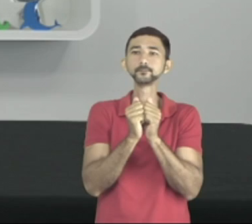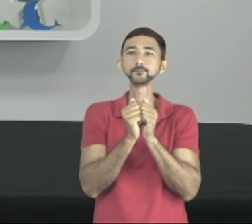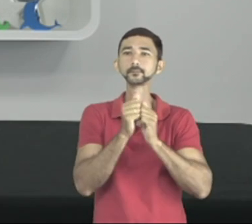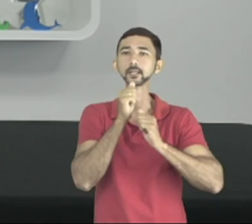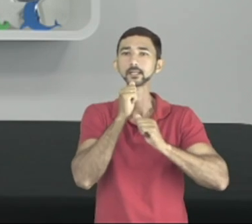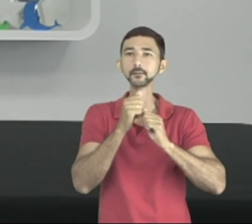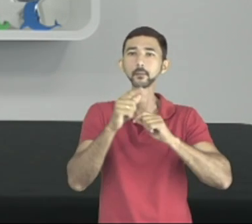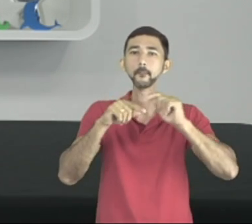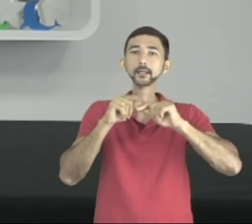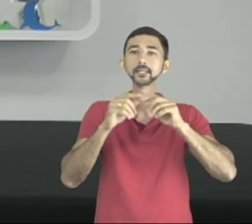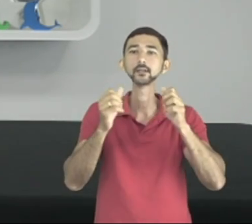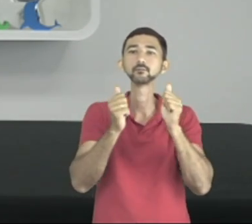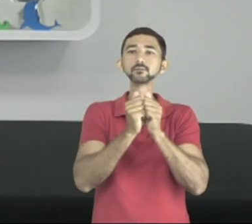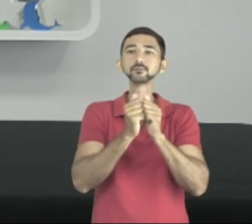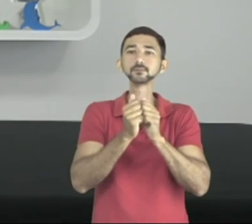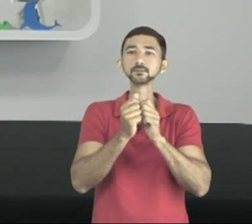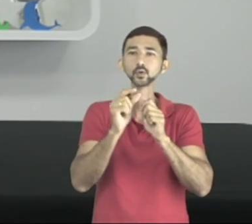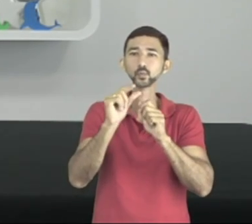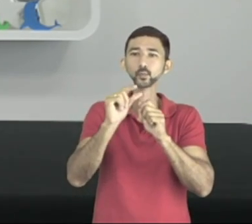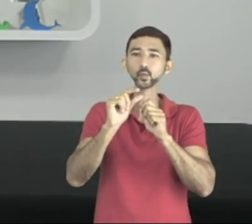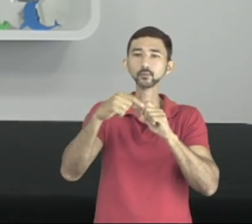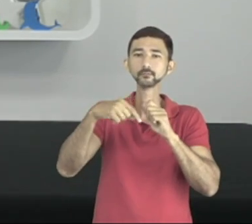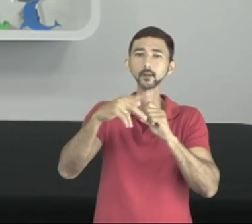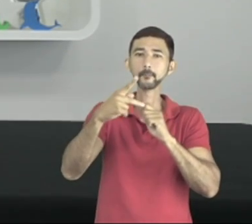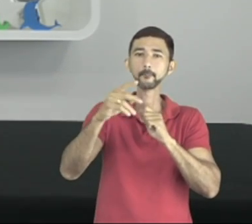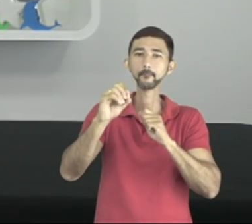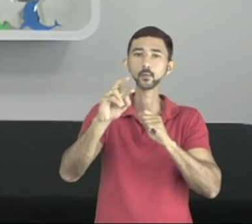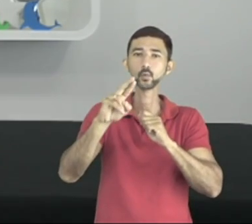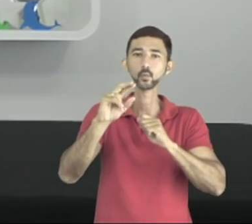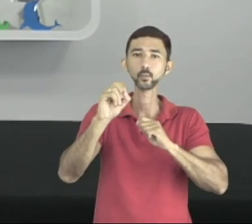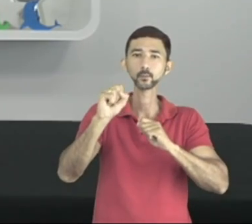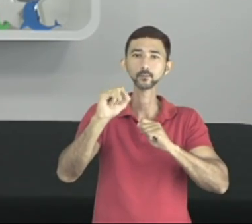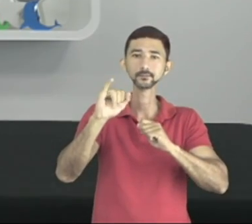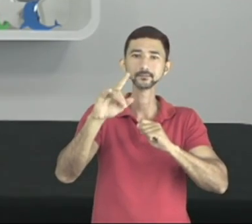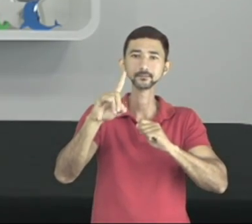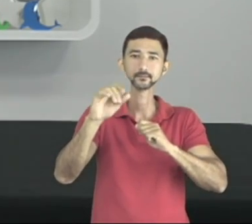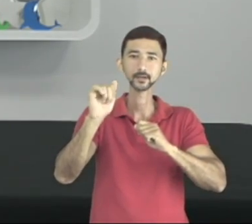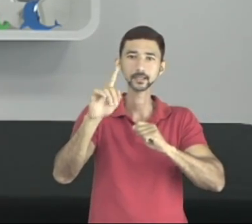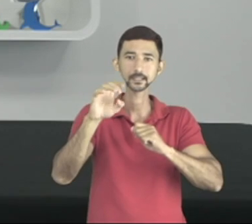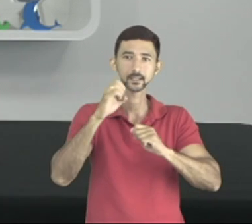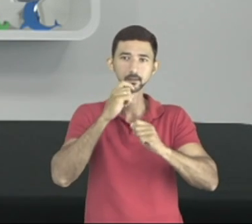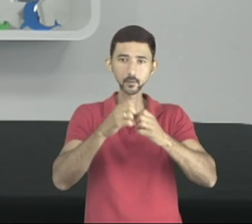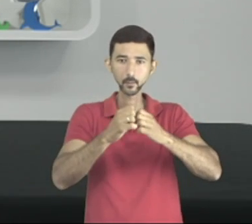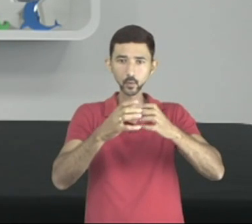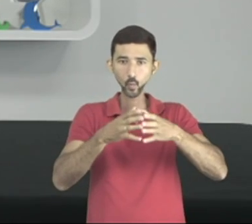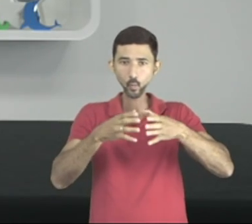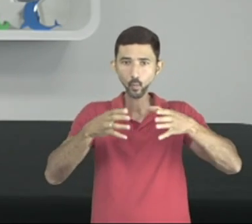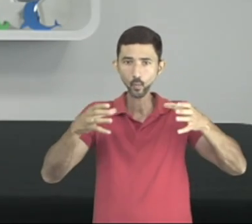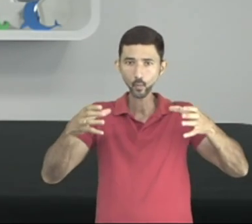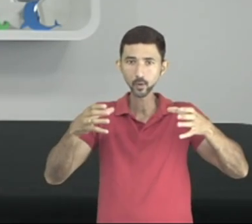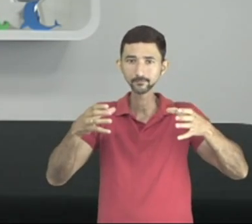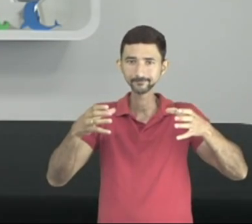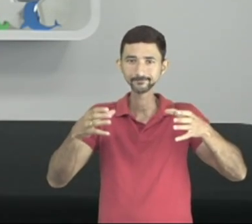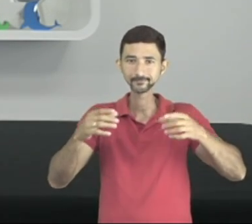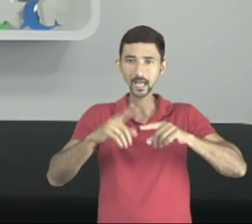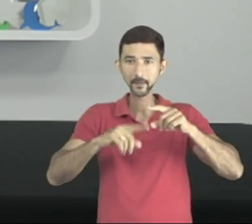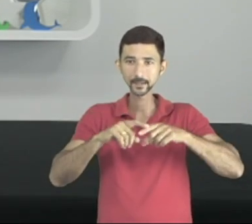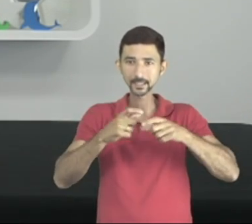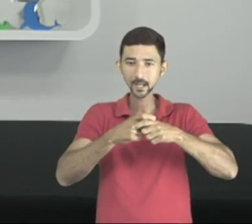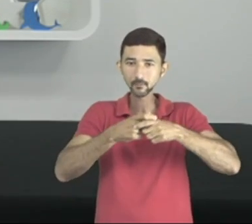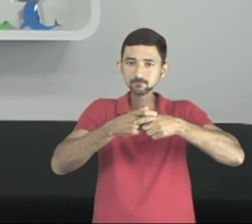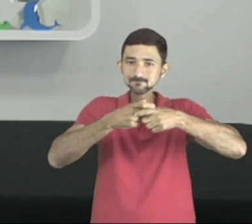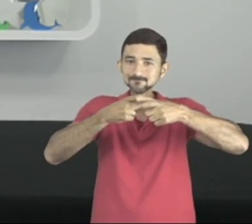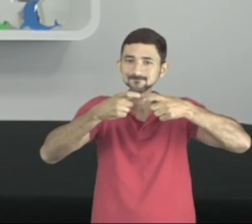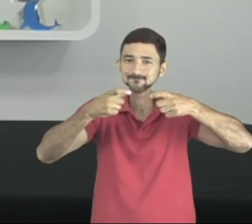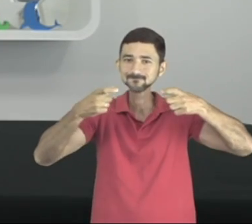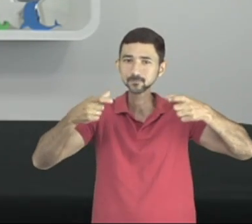a minha matéria tem pouca porosidade. Se esse espaço é grande, a minha matéria tem